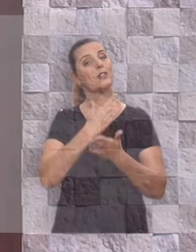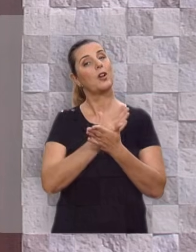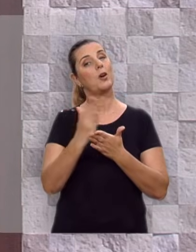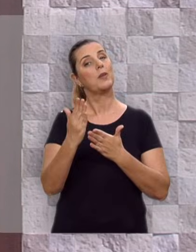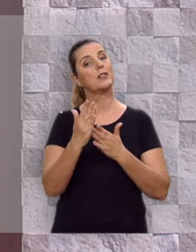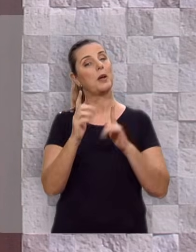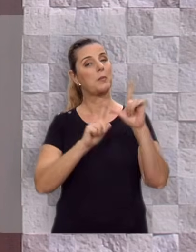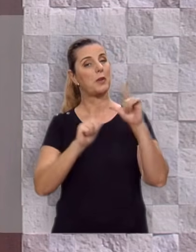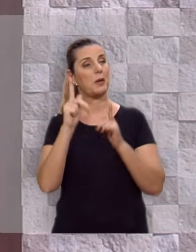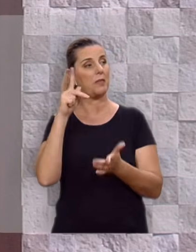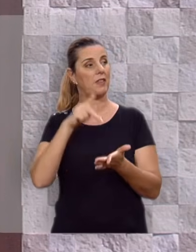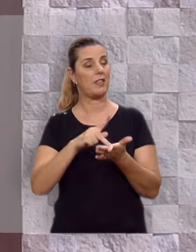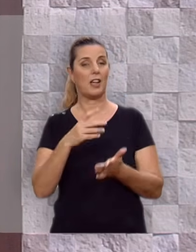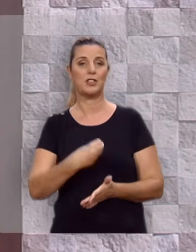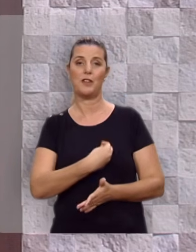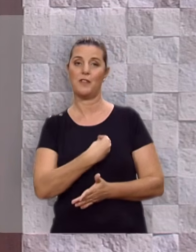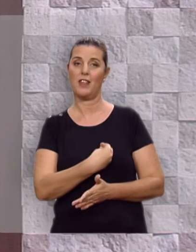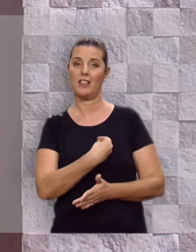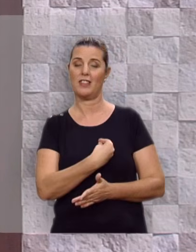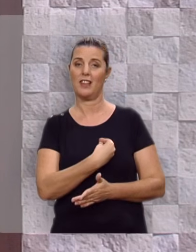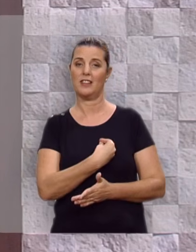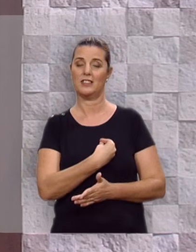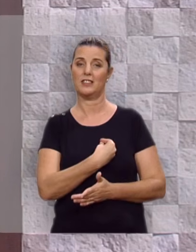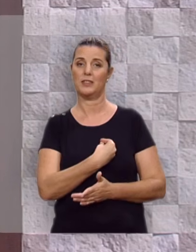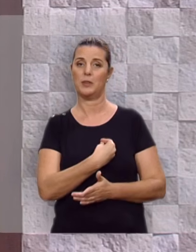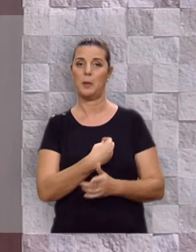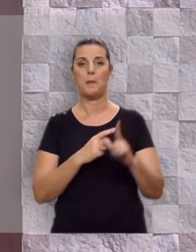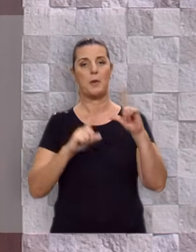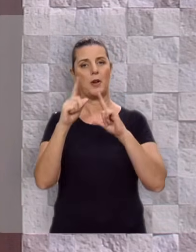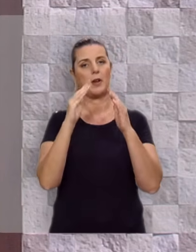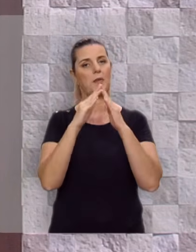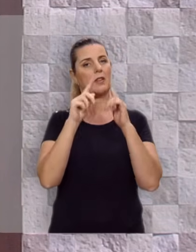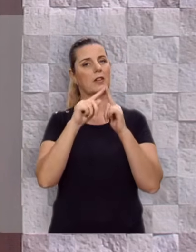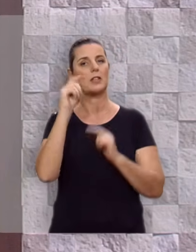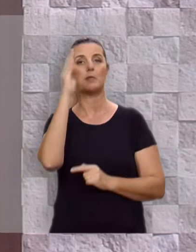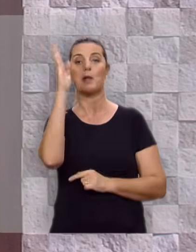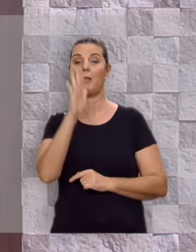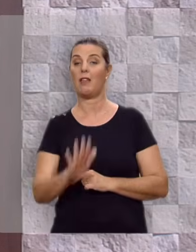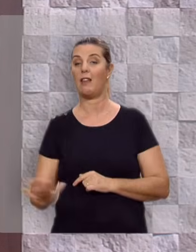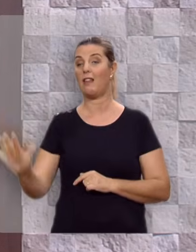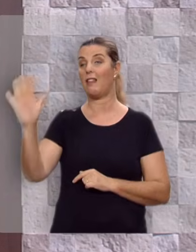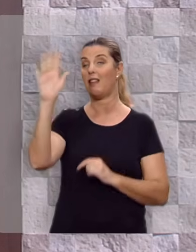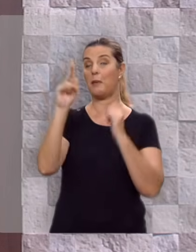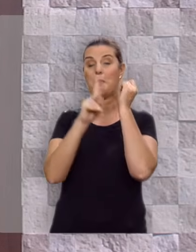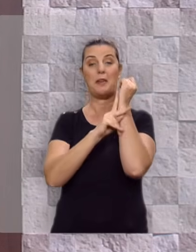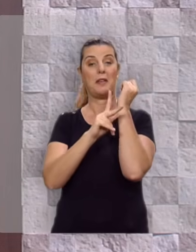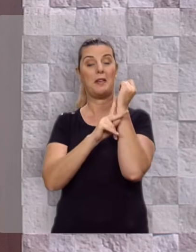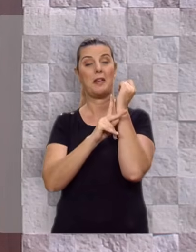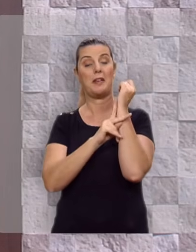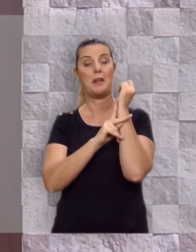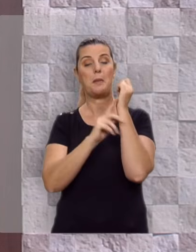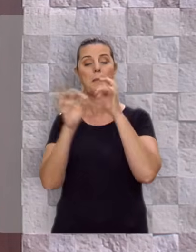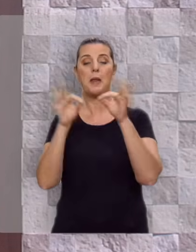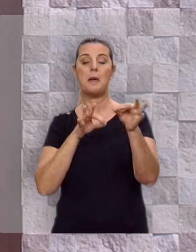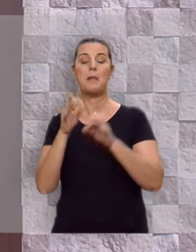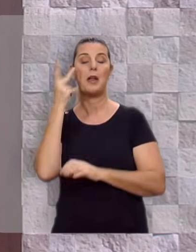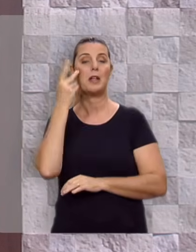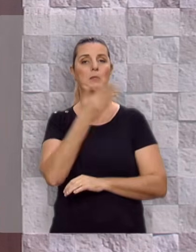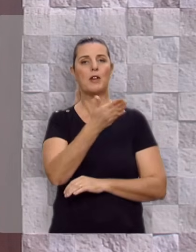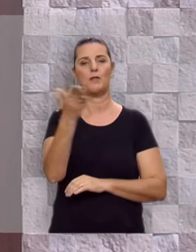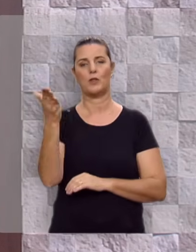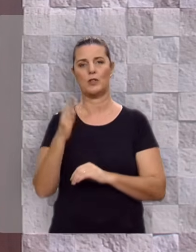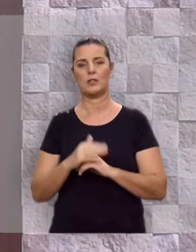Nós estamos começando o programa Verdade e Vida, o programa da Igreja Presbiteriana do Brasil, preparado para